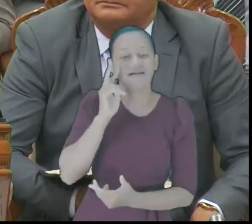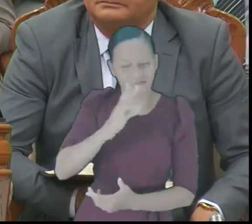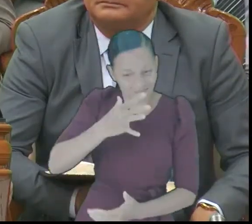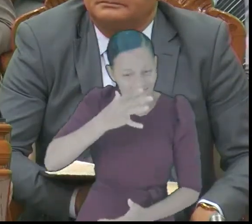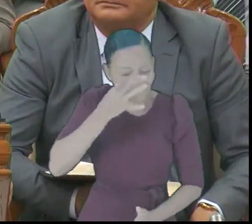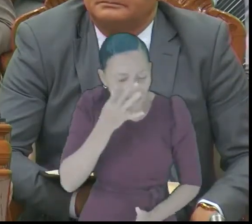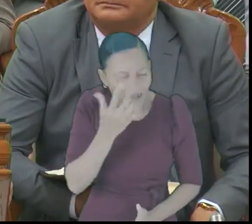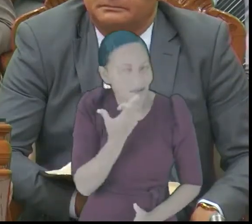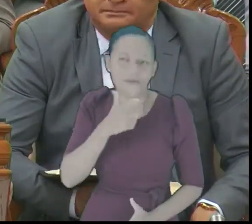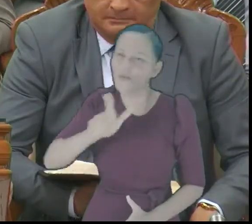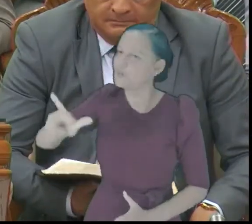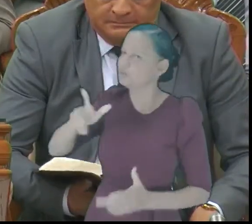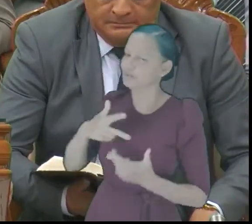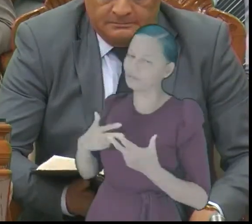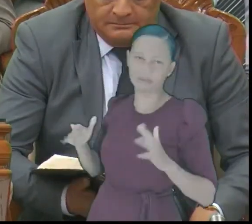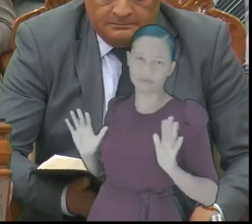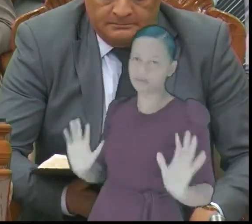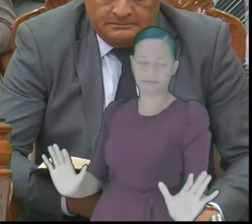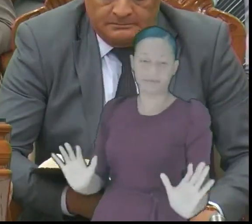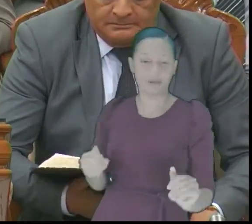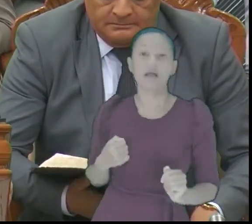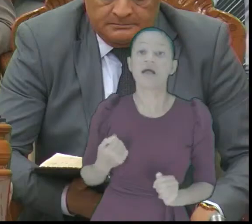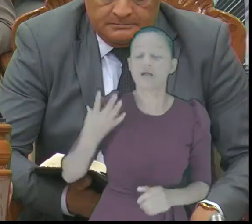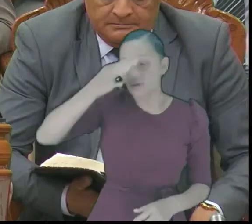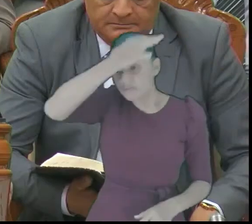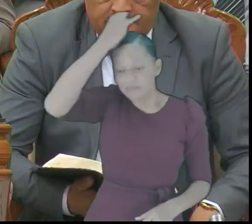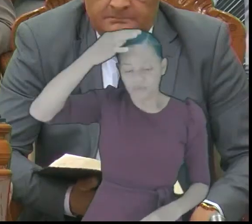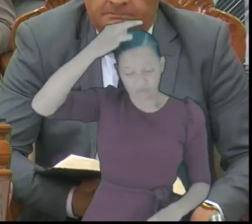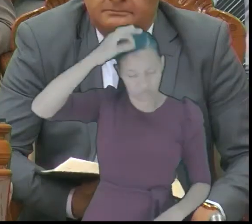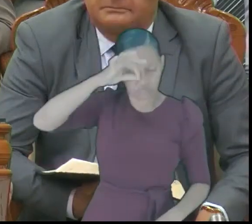é outra coisa. A presença do